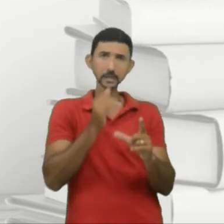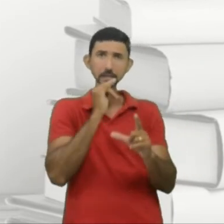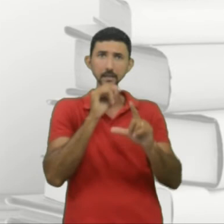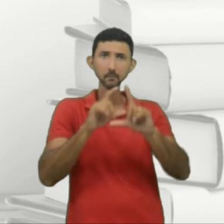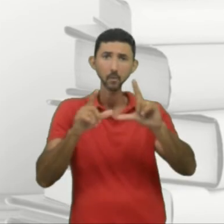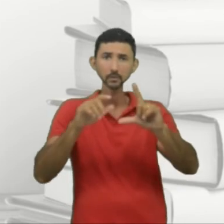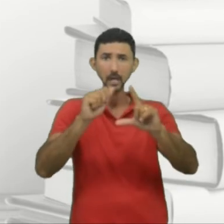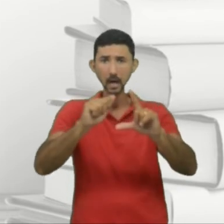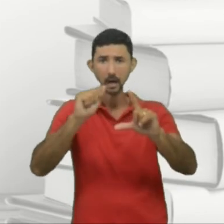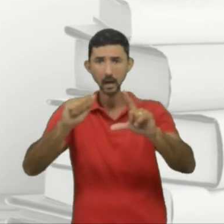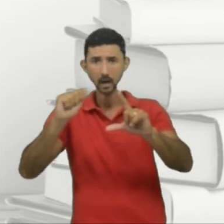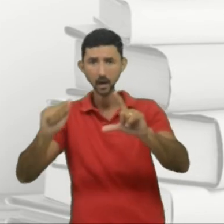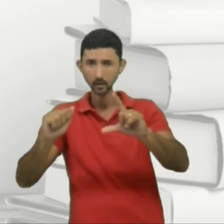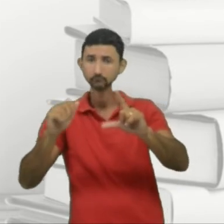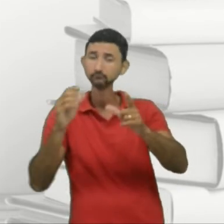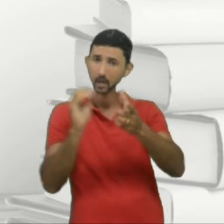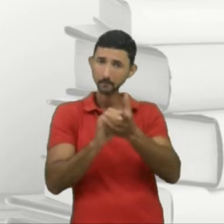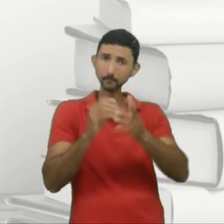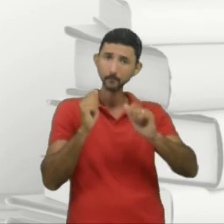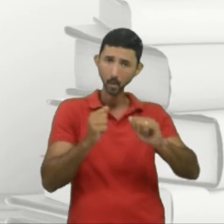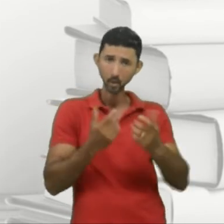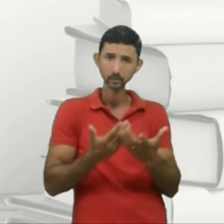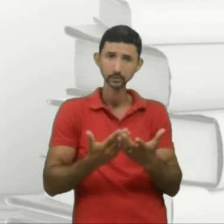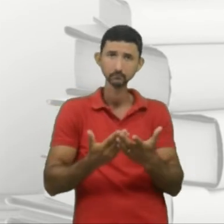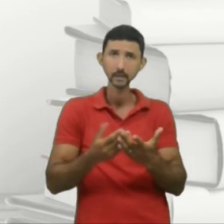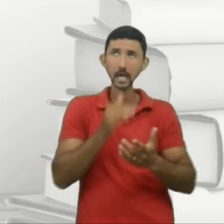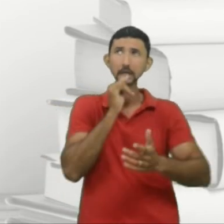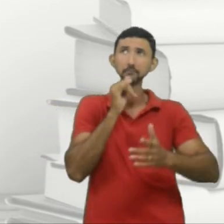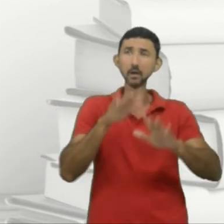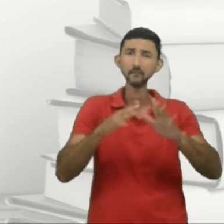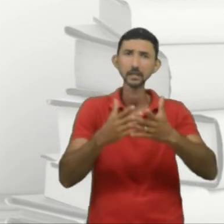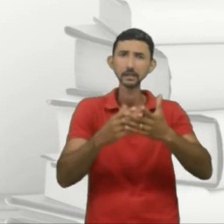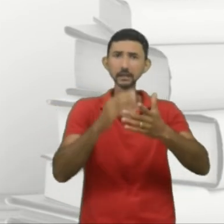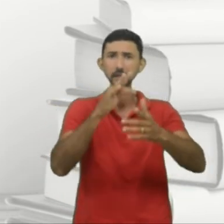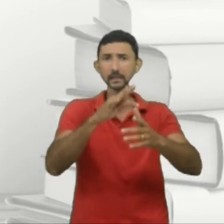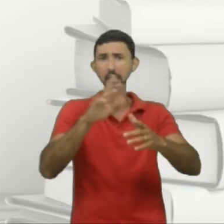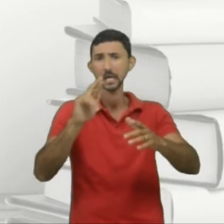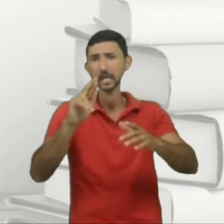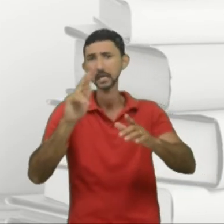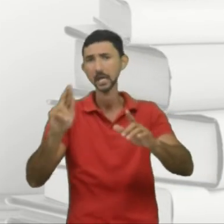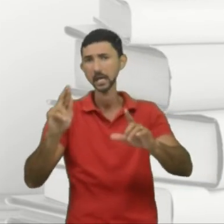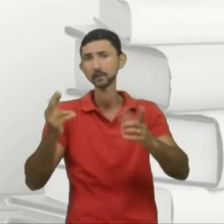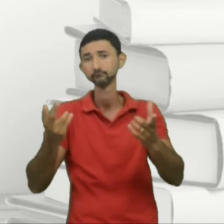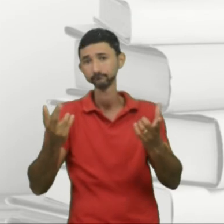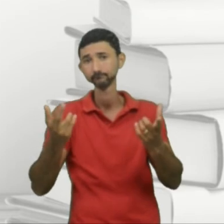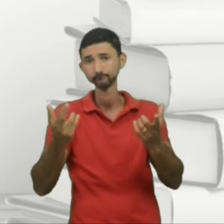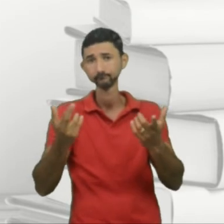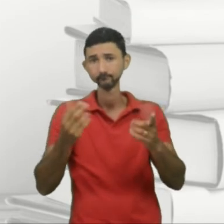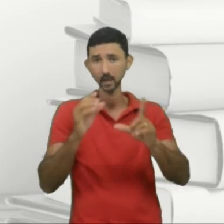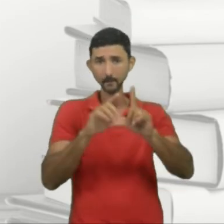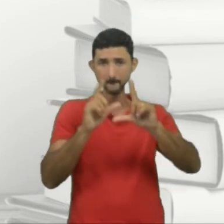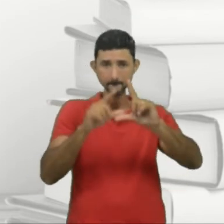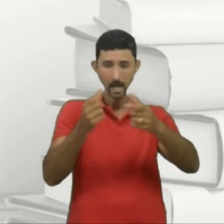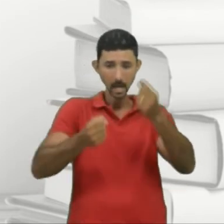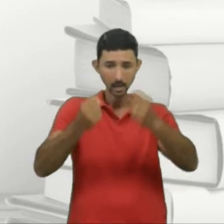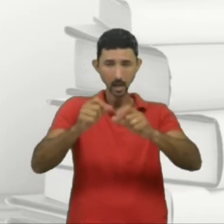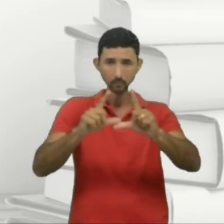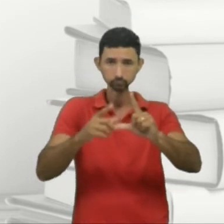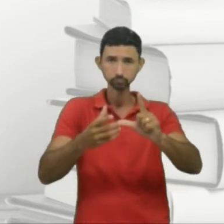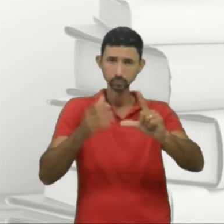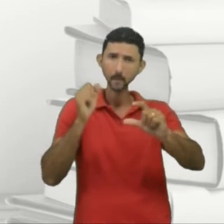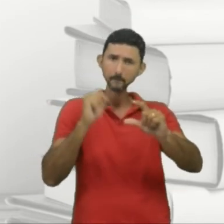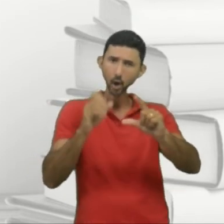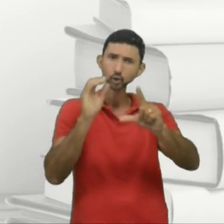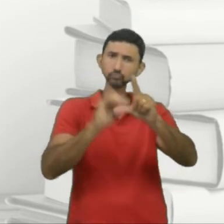placa AAA, mas às vezes você tem uma placa TRR. Então aqui nesse caso, você